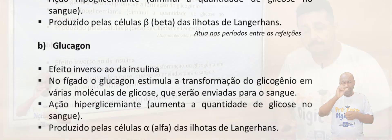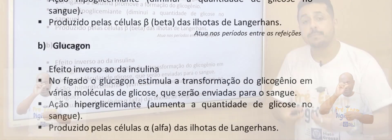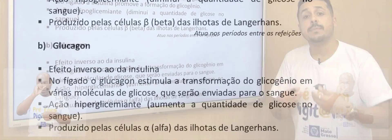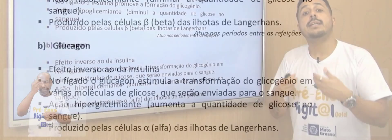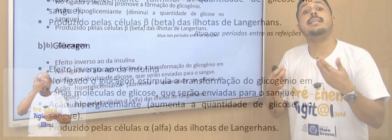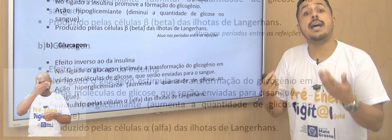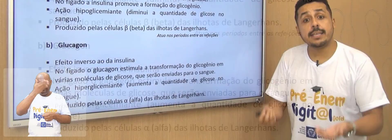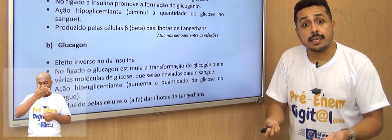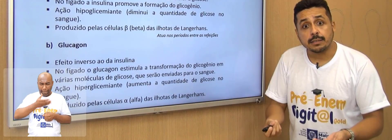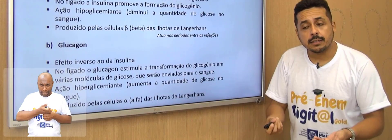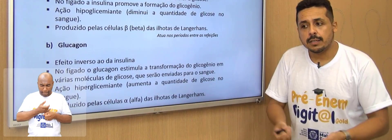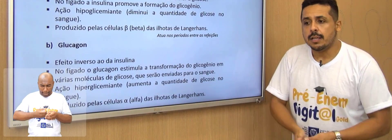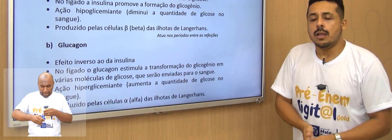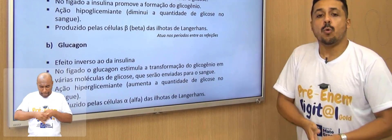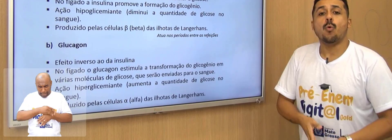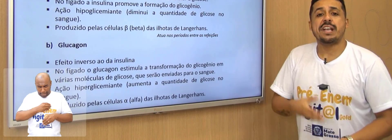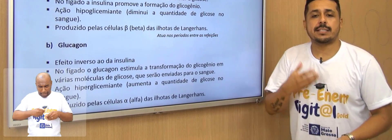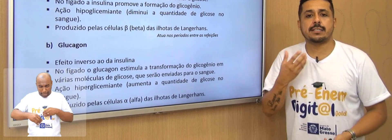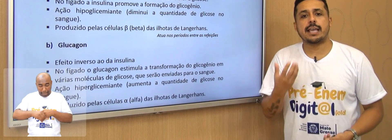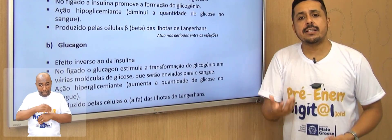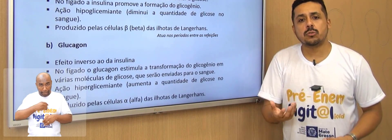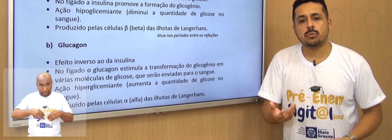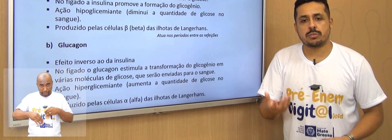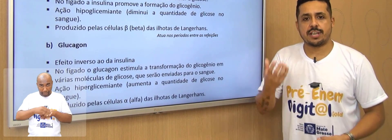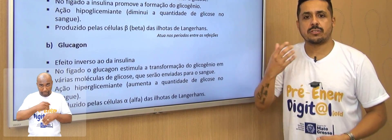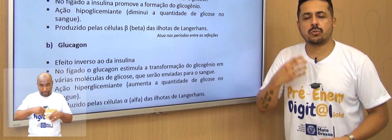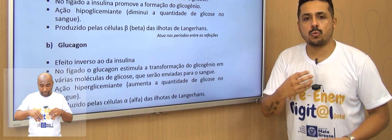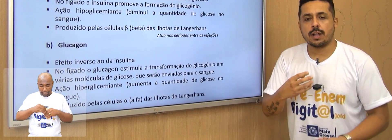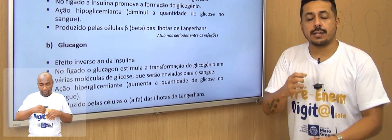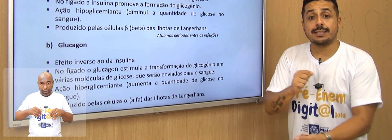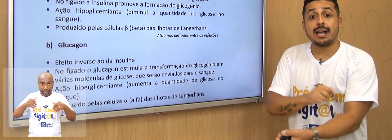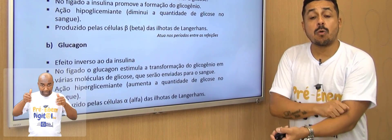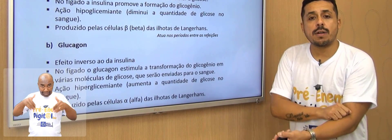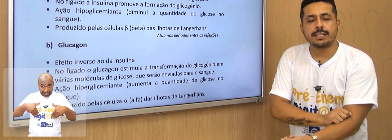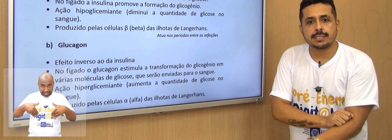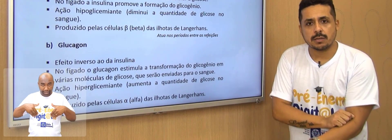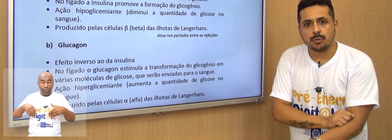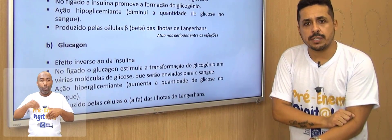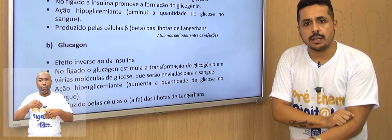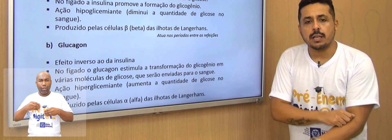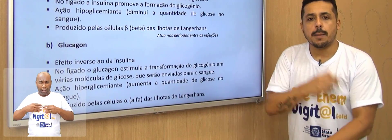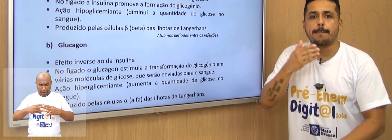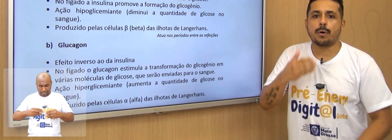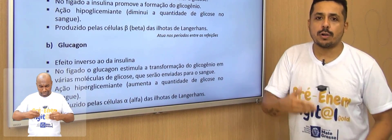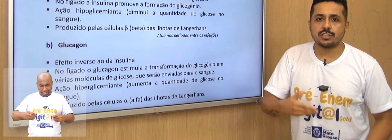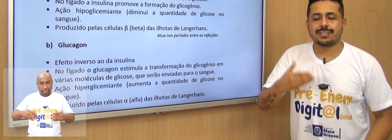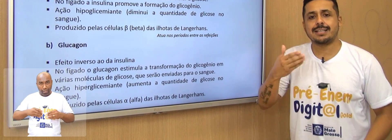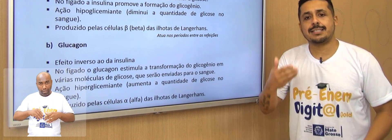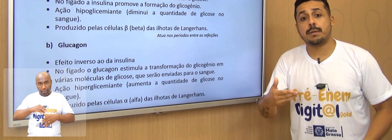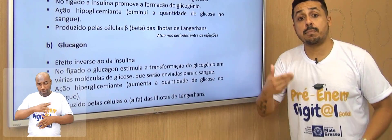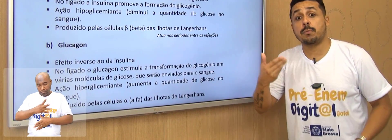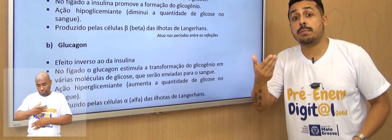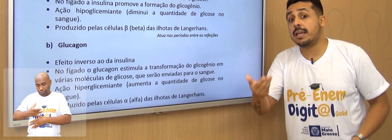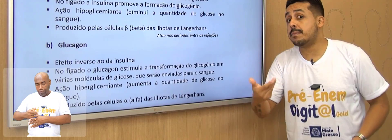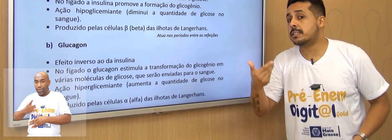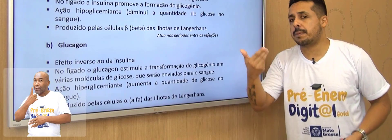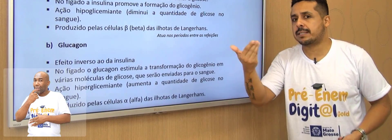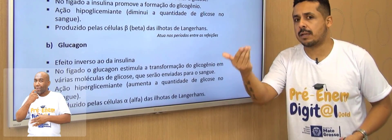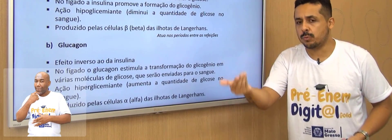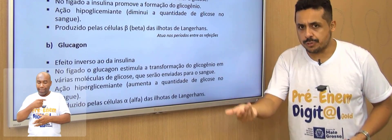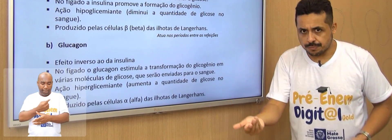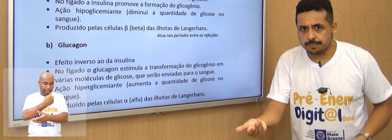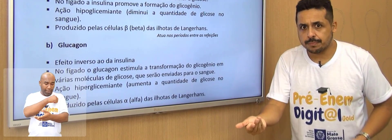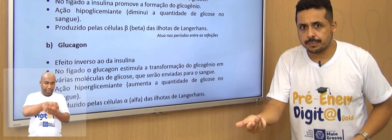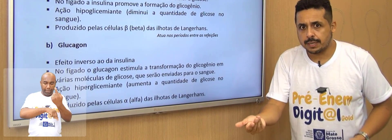açúcar. E daí, o excesso de açúcar na corrente sanguínea pode trazer problemas